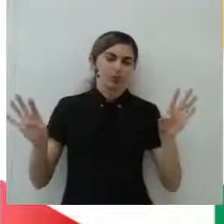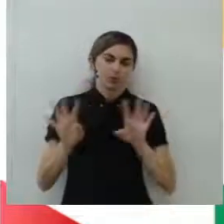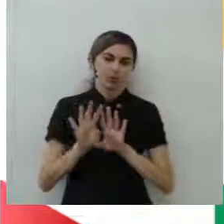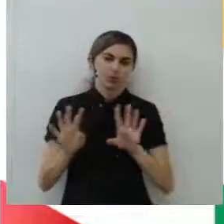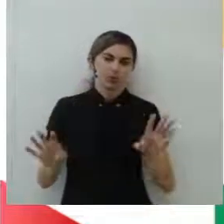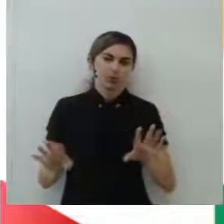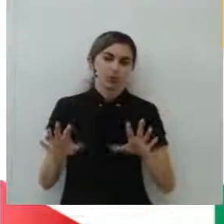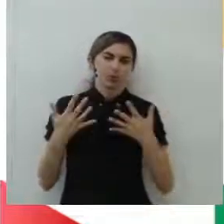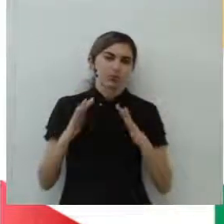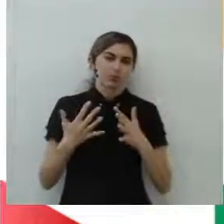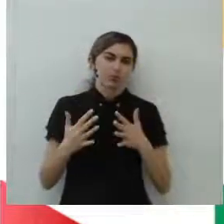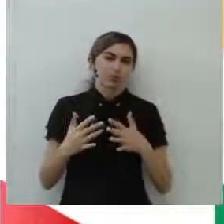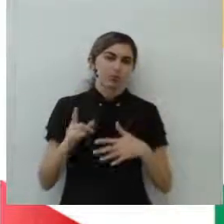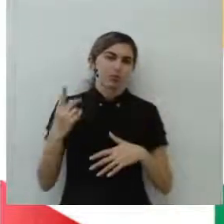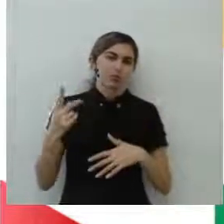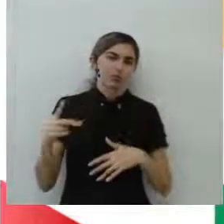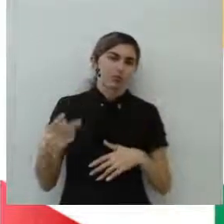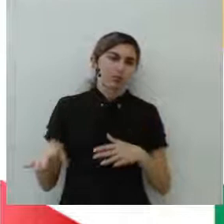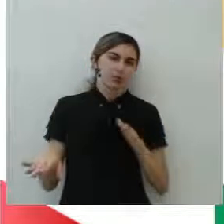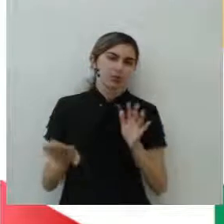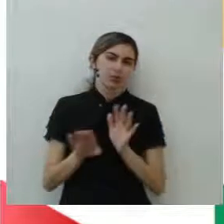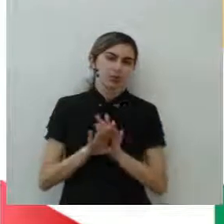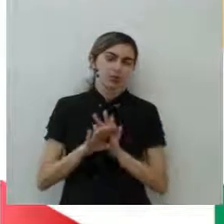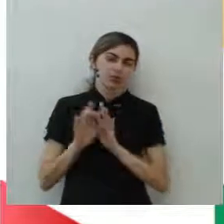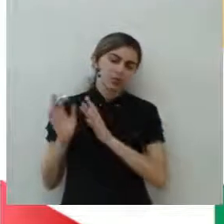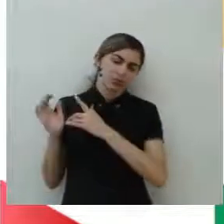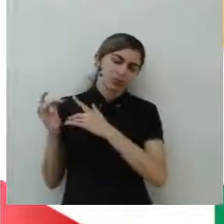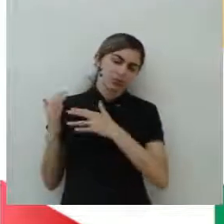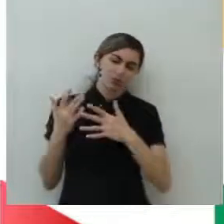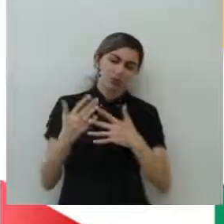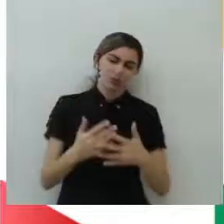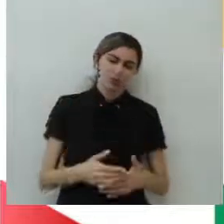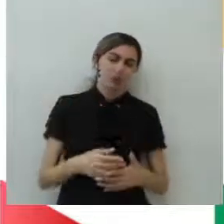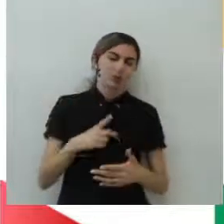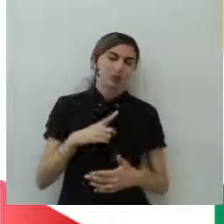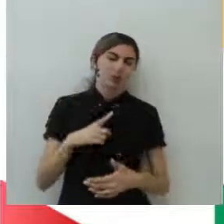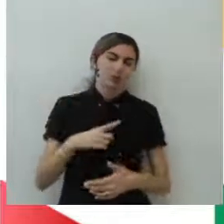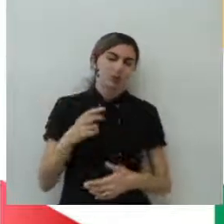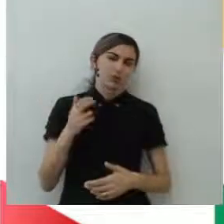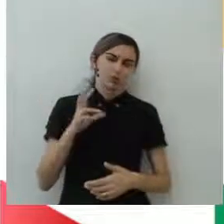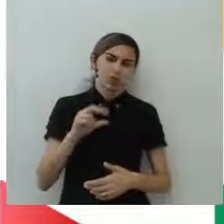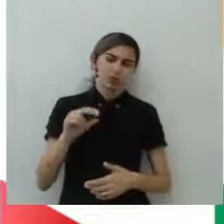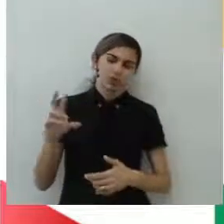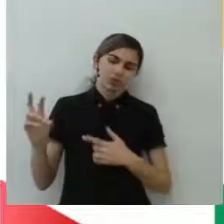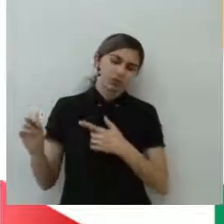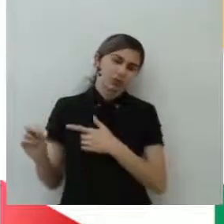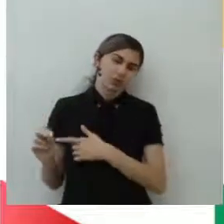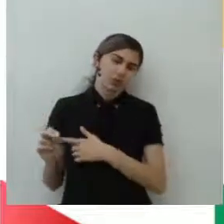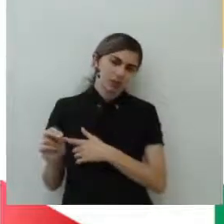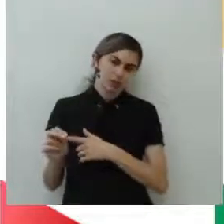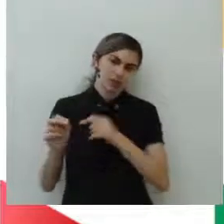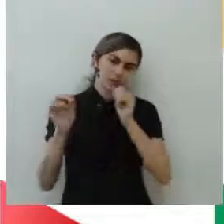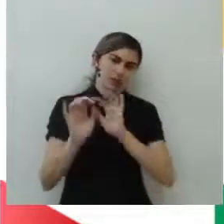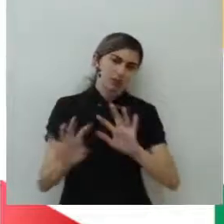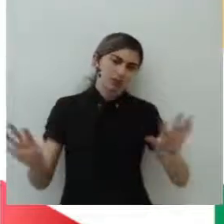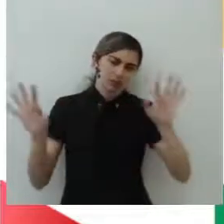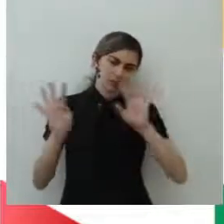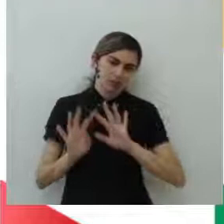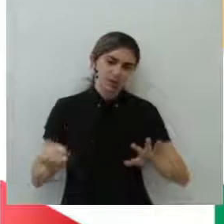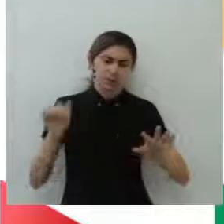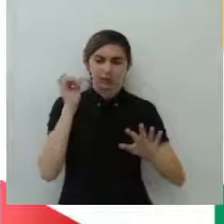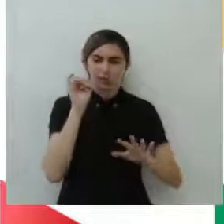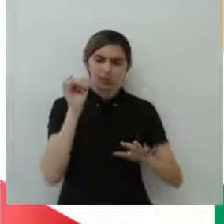Estima-se que ele chegou, ao longo de toda a carreira, a ter quase 500 chacretes, de moças